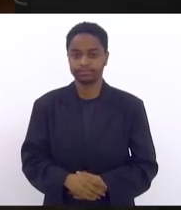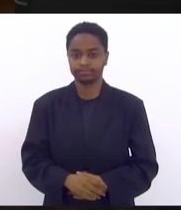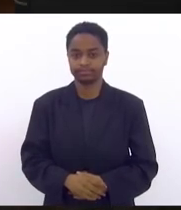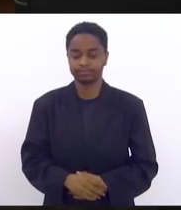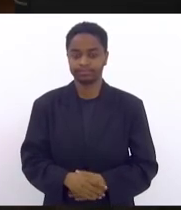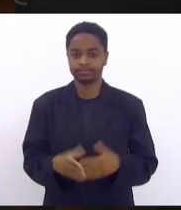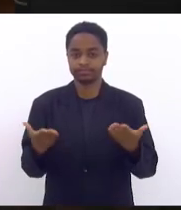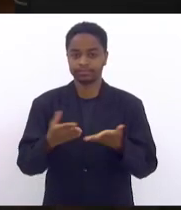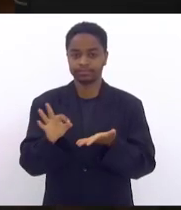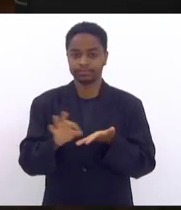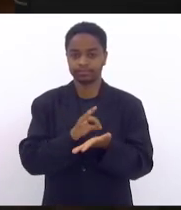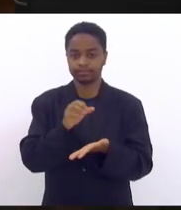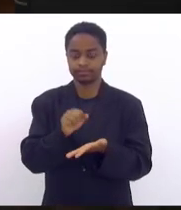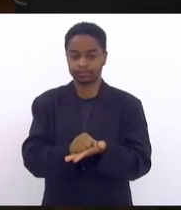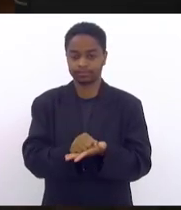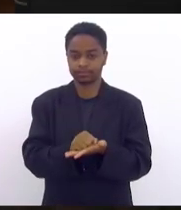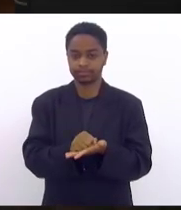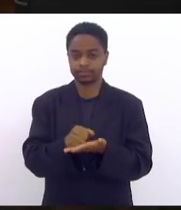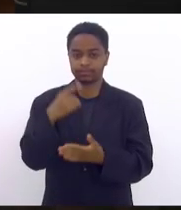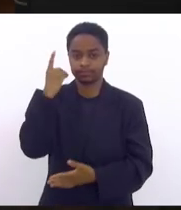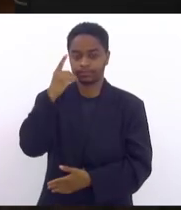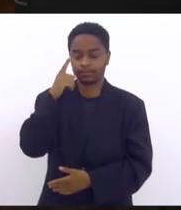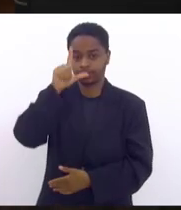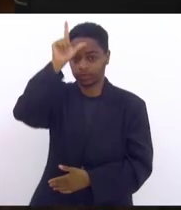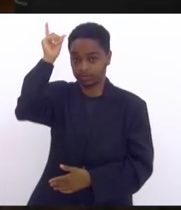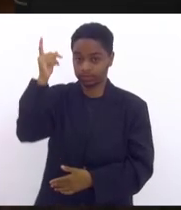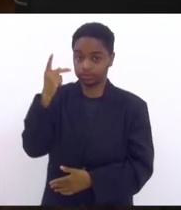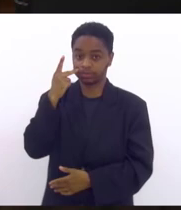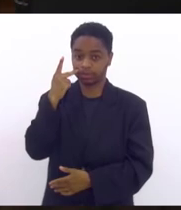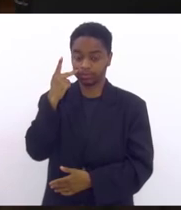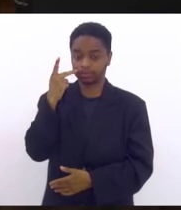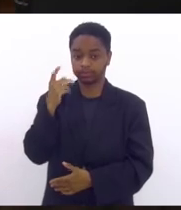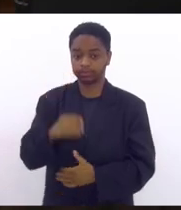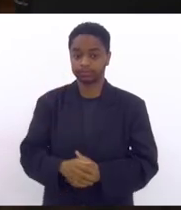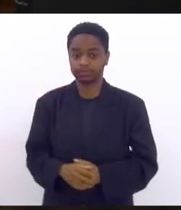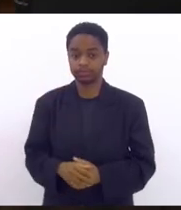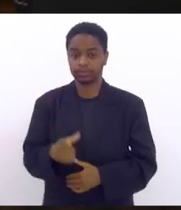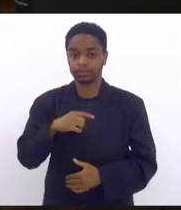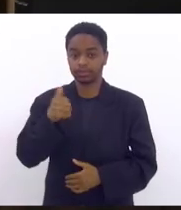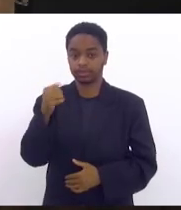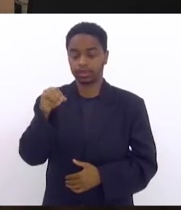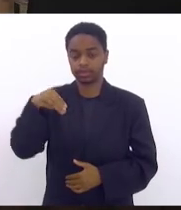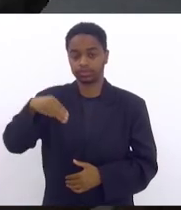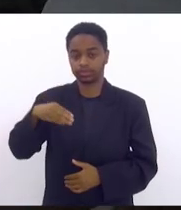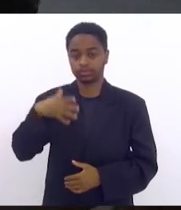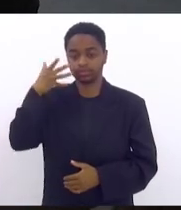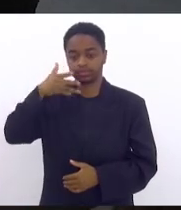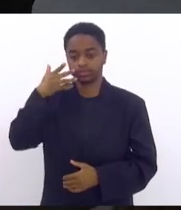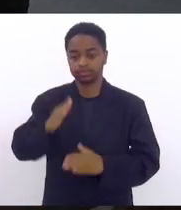Próximo orador inscrito é o nobre deputado Luiz Paulo, que dispõe de 10 minutos.